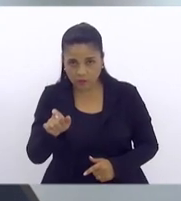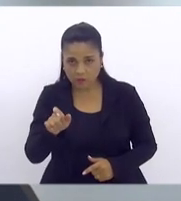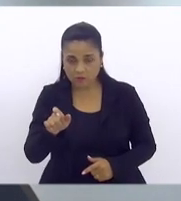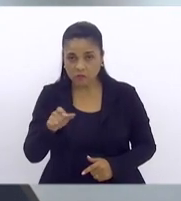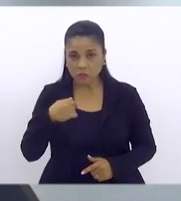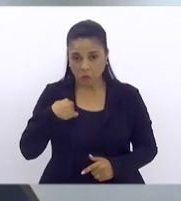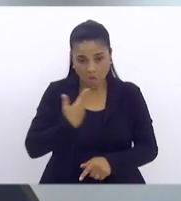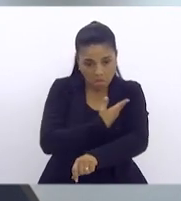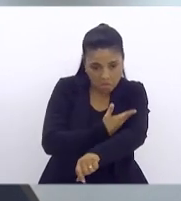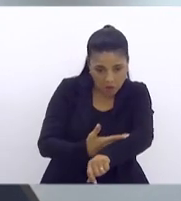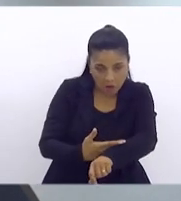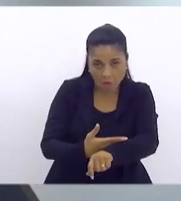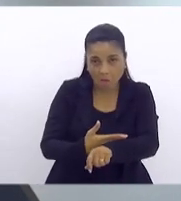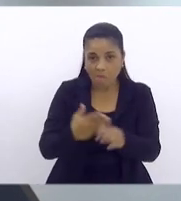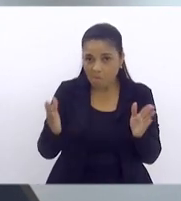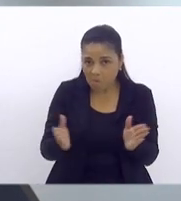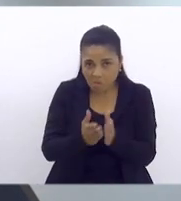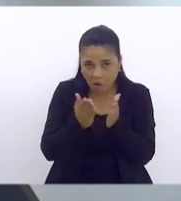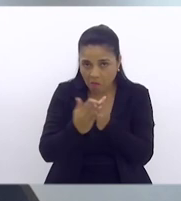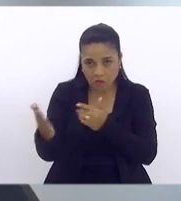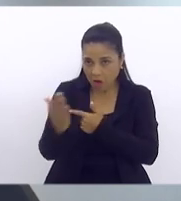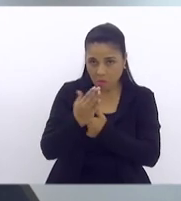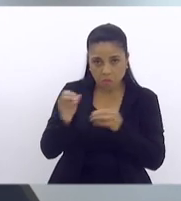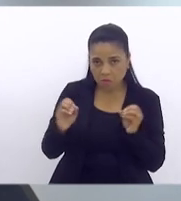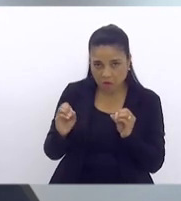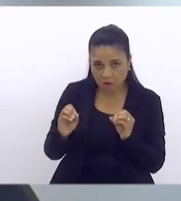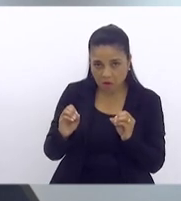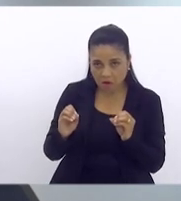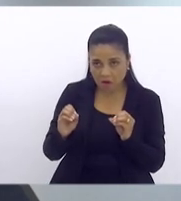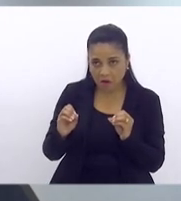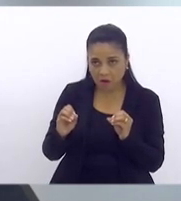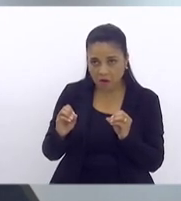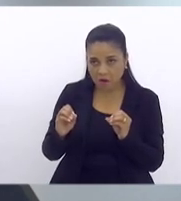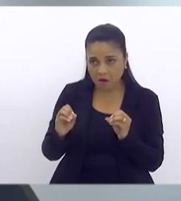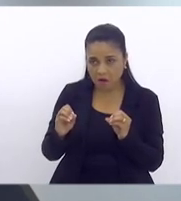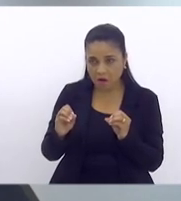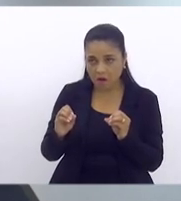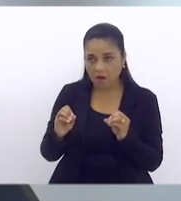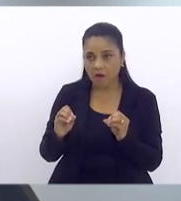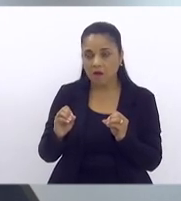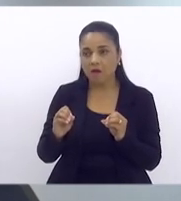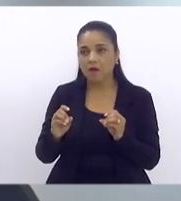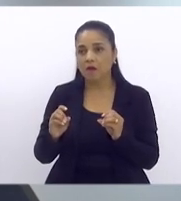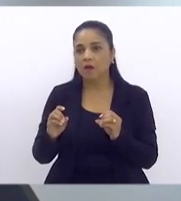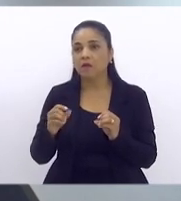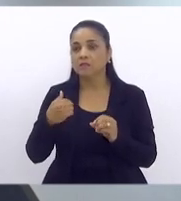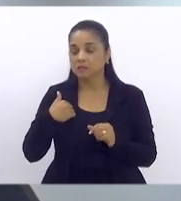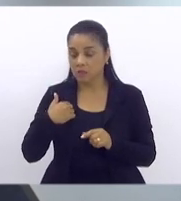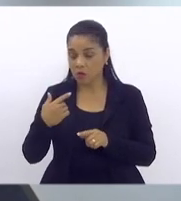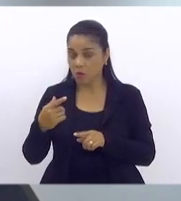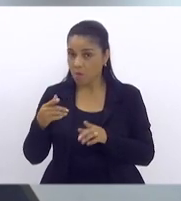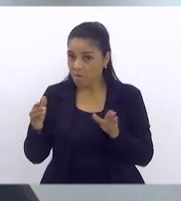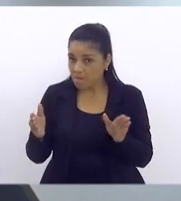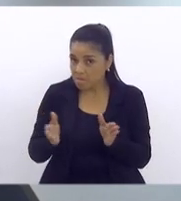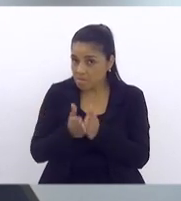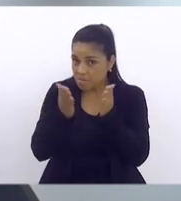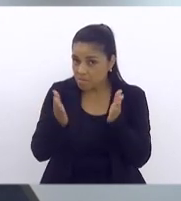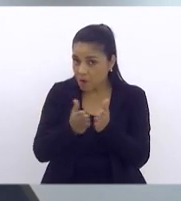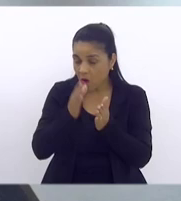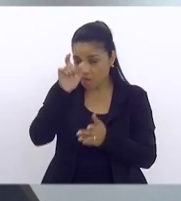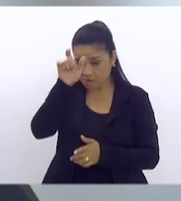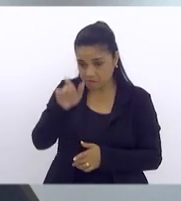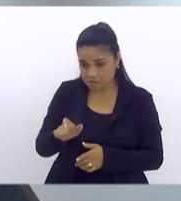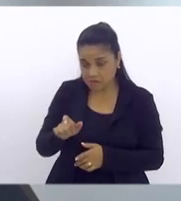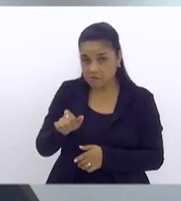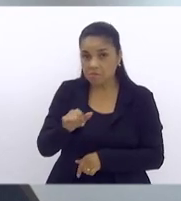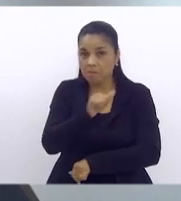ajudam? Existem outros órgãos, se eu for branco, inclusive não, sim, a Defensoria Pública, que tá, atende todas as pessoas. Mas se eu for branco, pobres, pobre, favelado, vocês não me